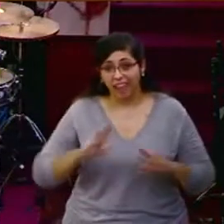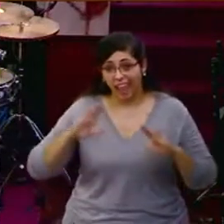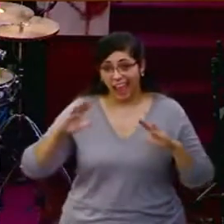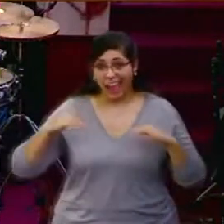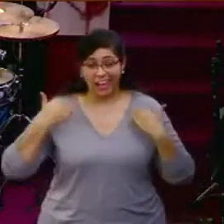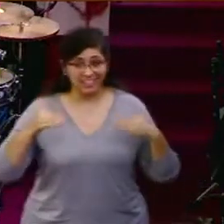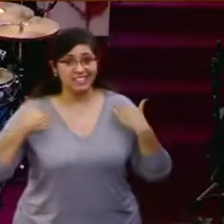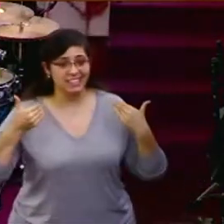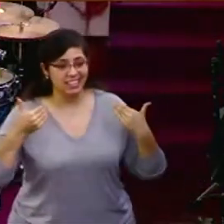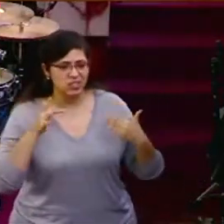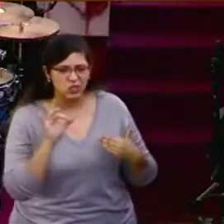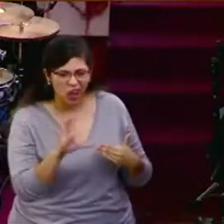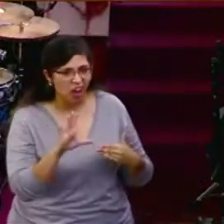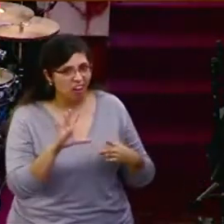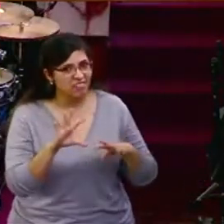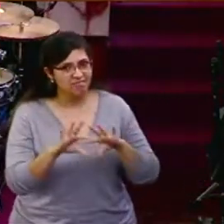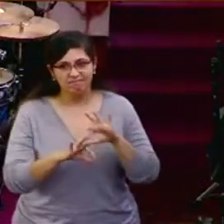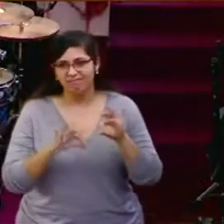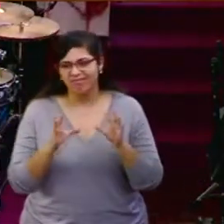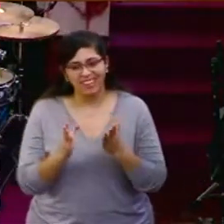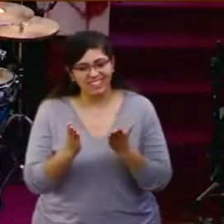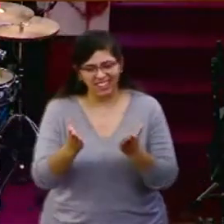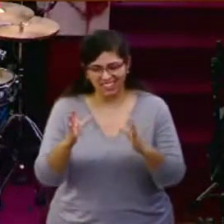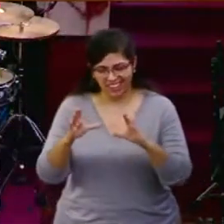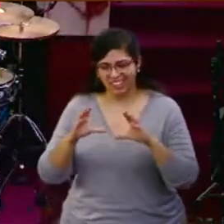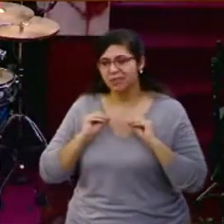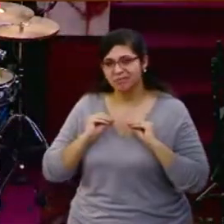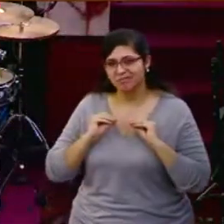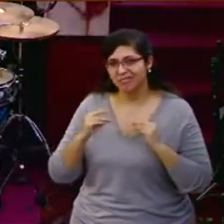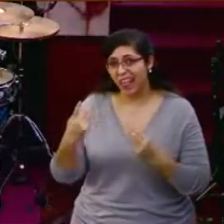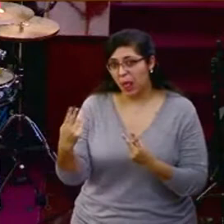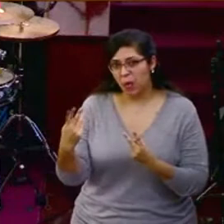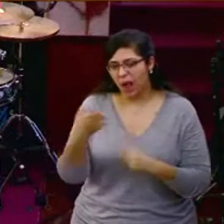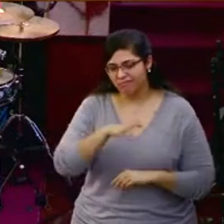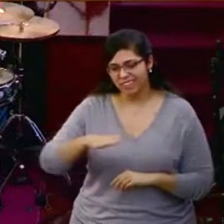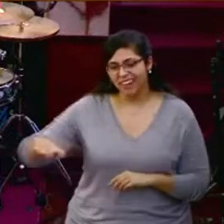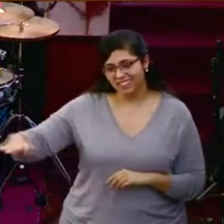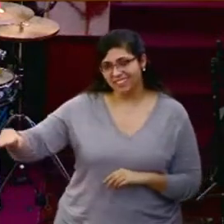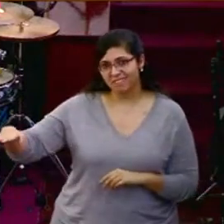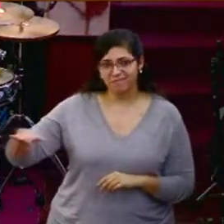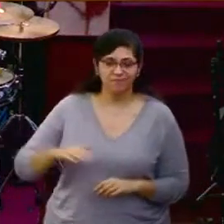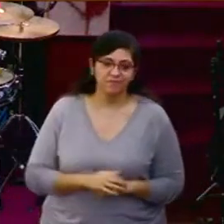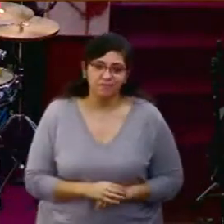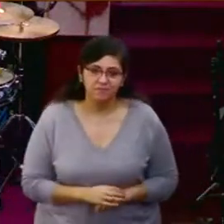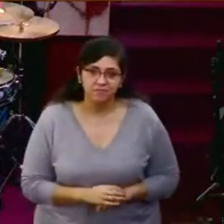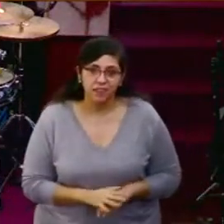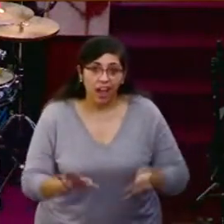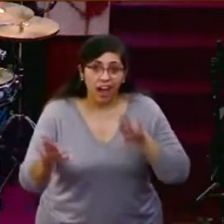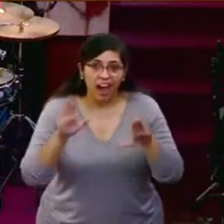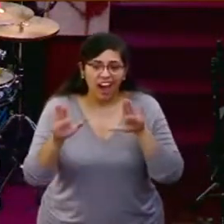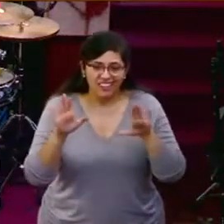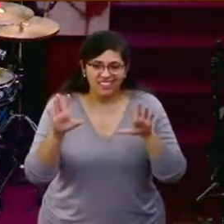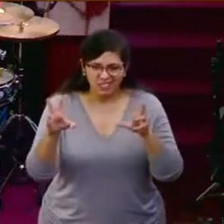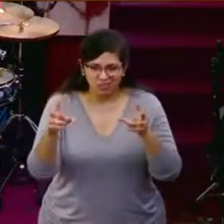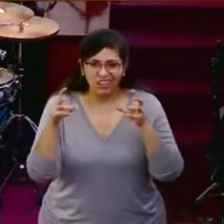no presente recebido assim que as crianças se comportam as vezes até